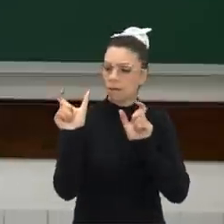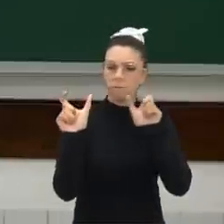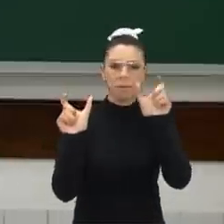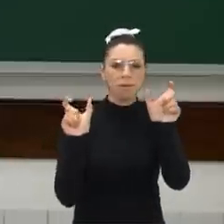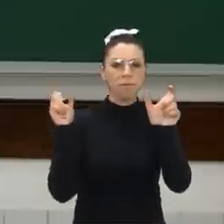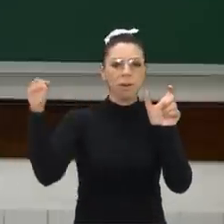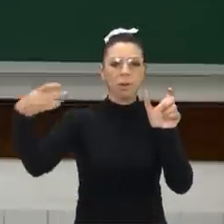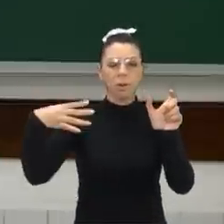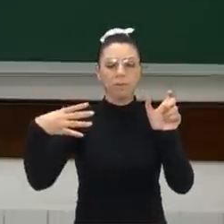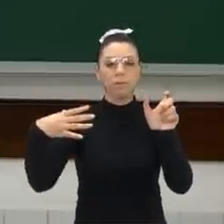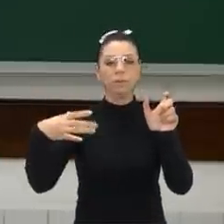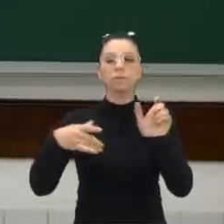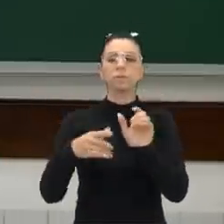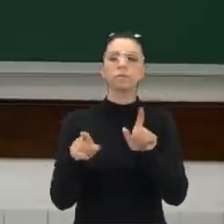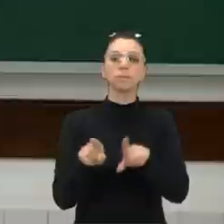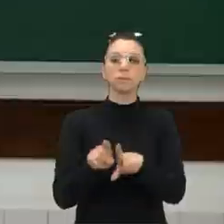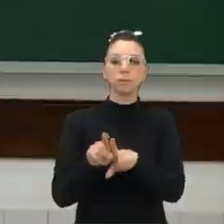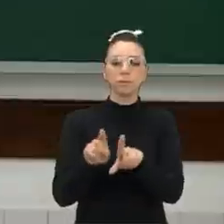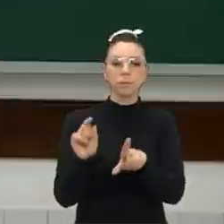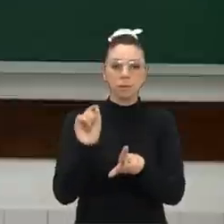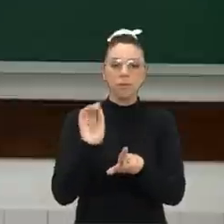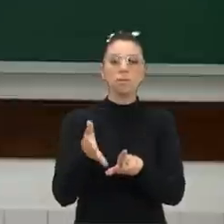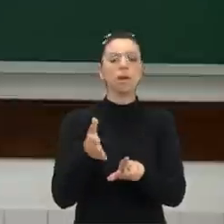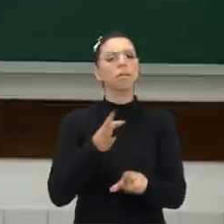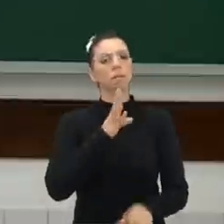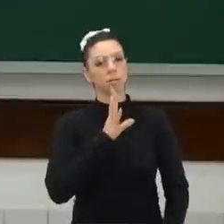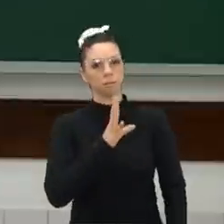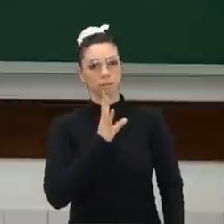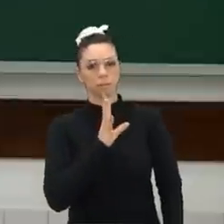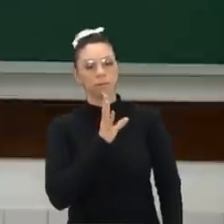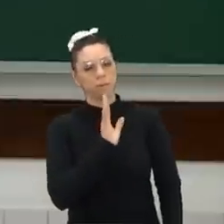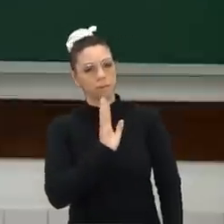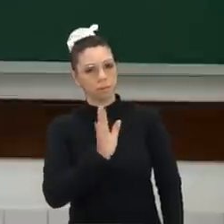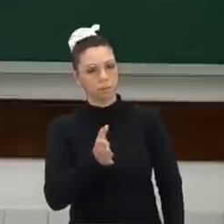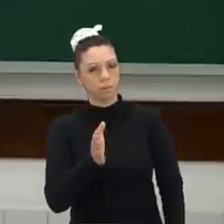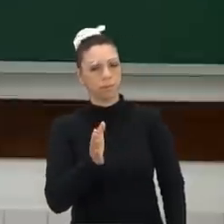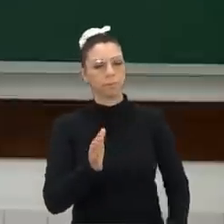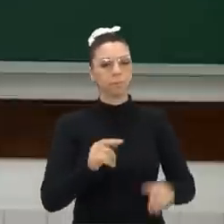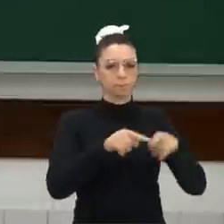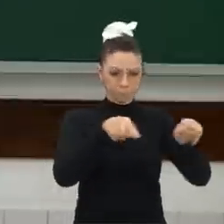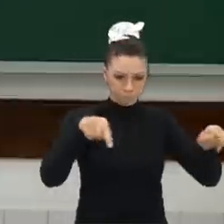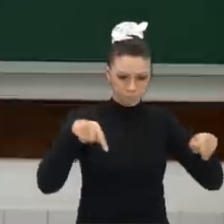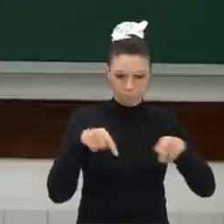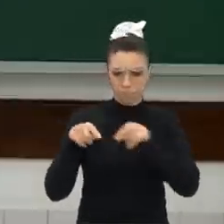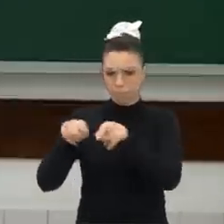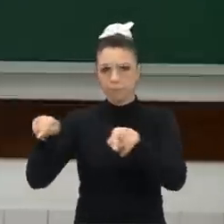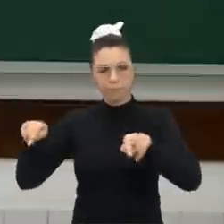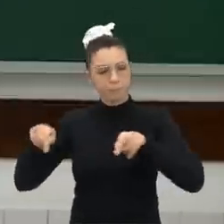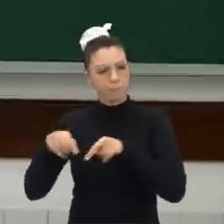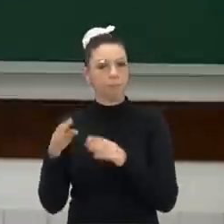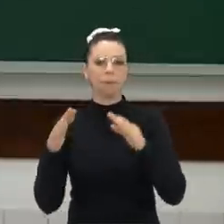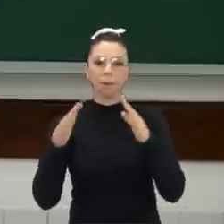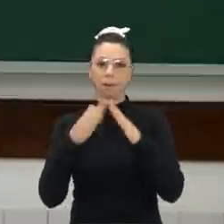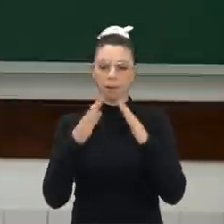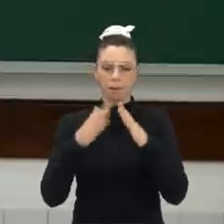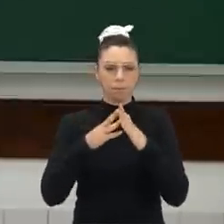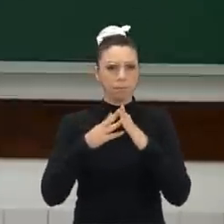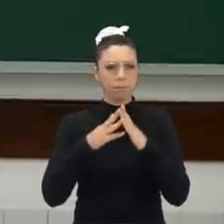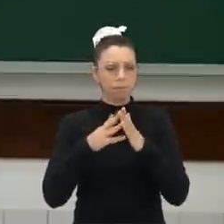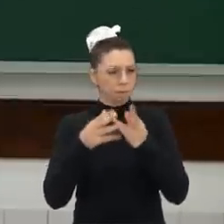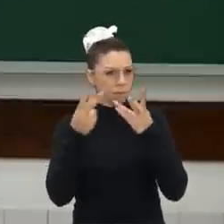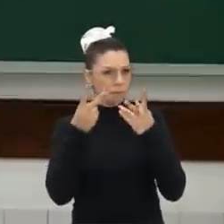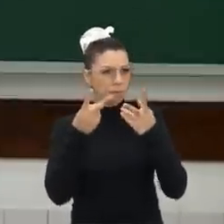novas, nós temos palavrinhas que vocês já conhecem de partes da casa e observaram que a teacher